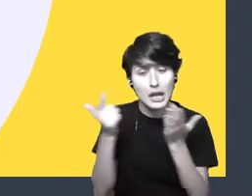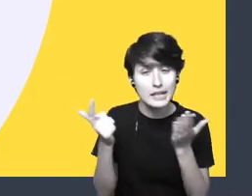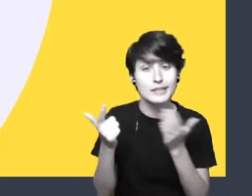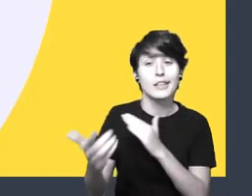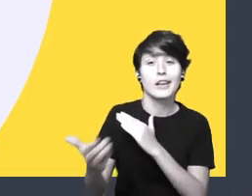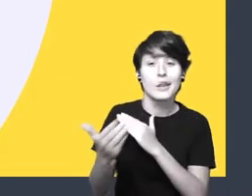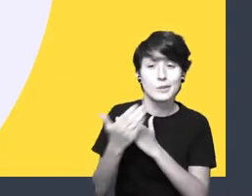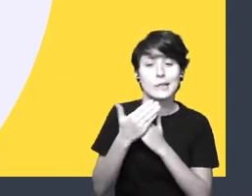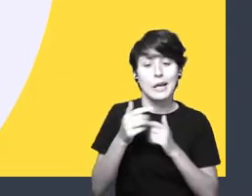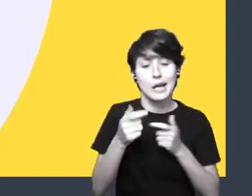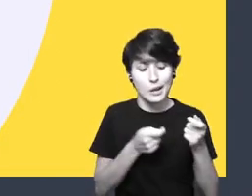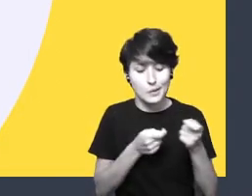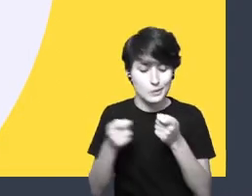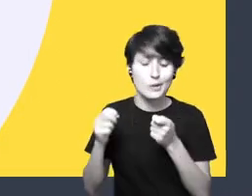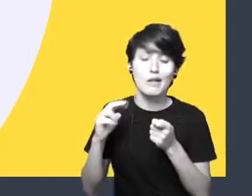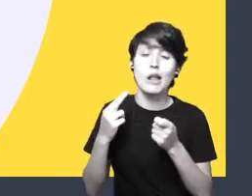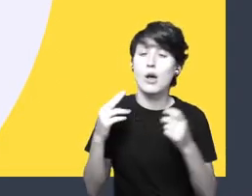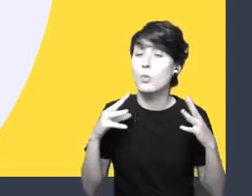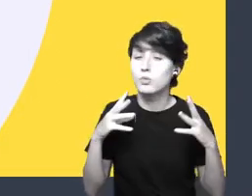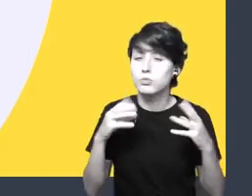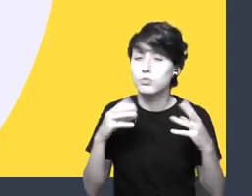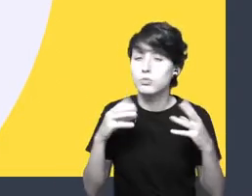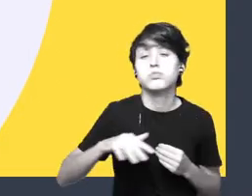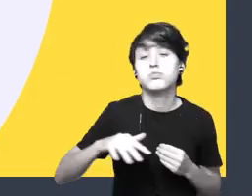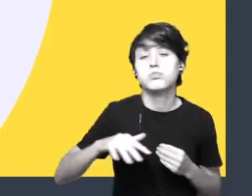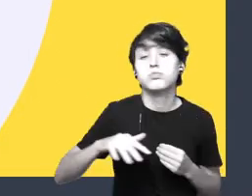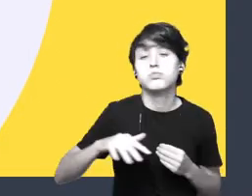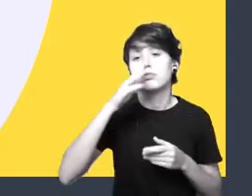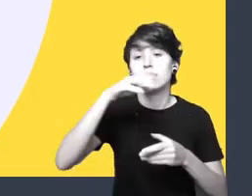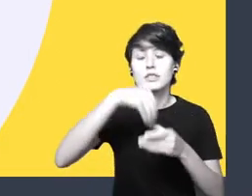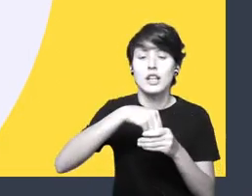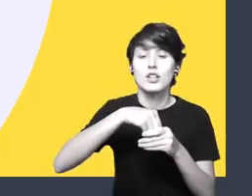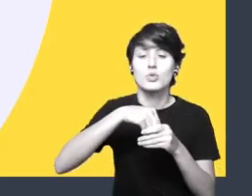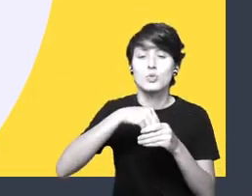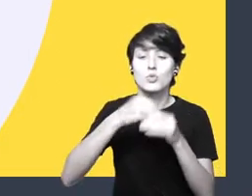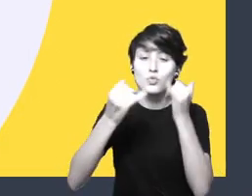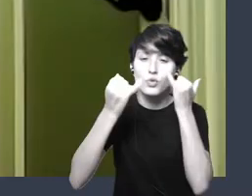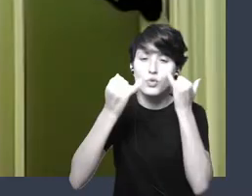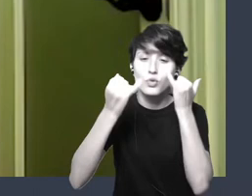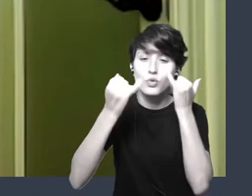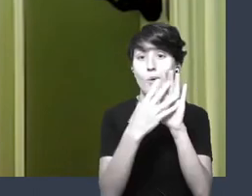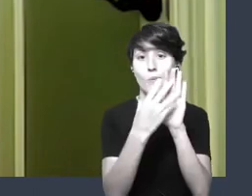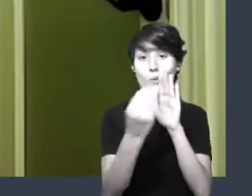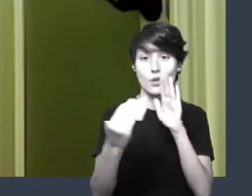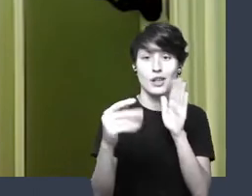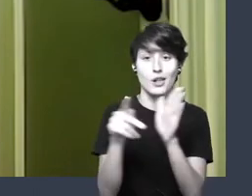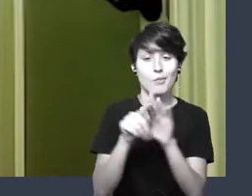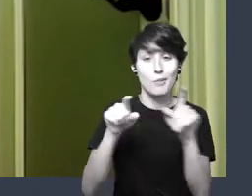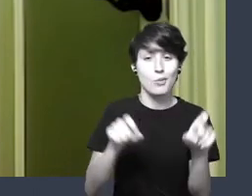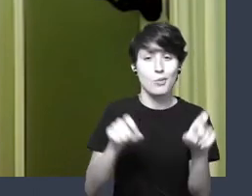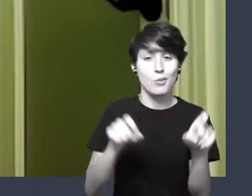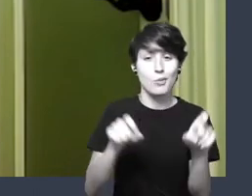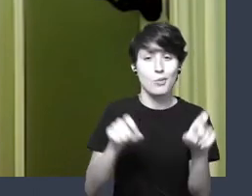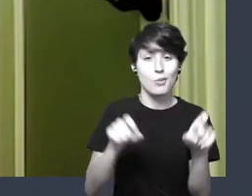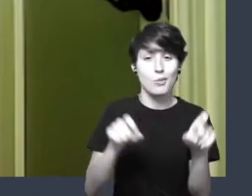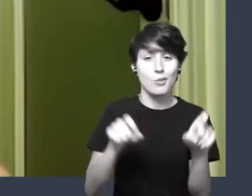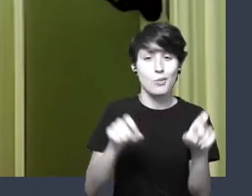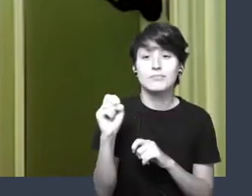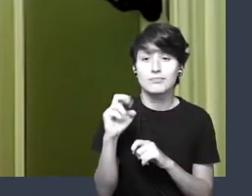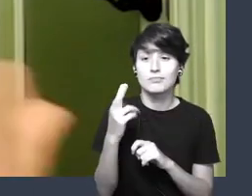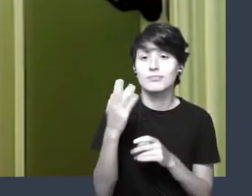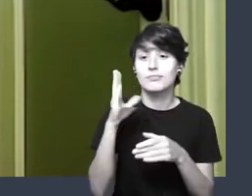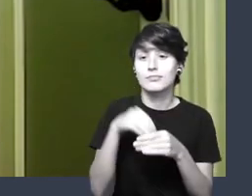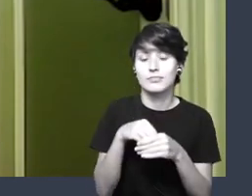a discriminação e o viés, tanto nos dados quanto em modelos de machine learning. Então, esse toolkit ele inclui não